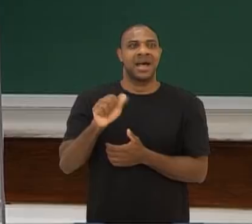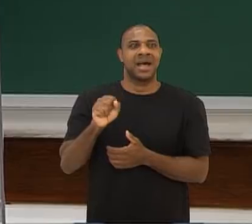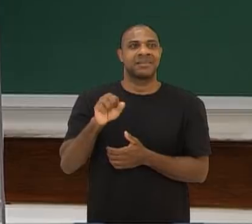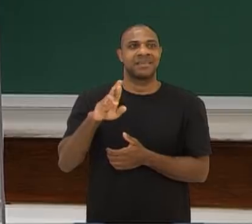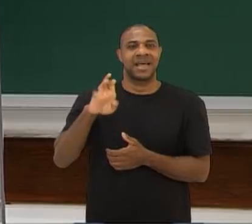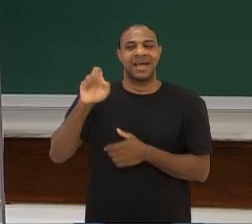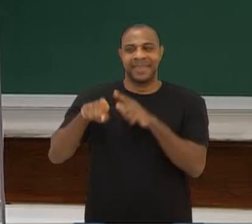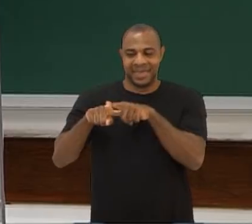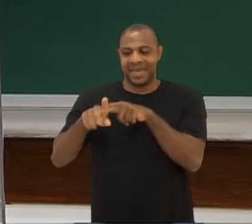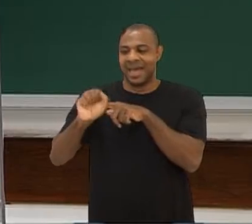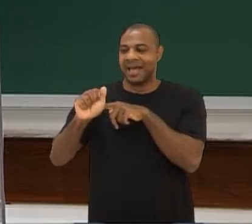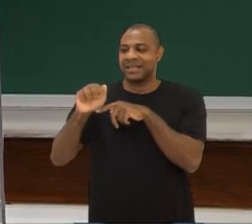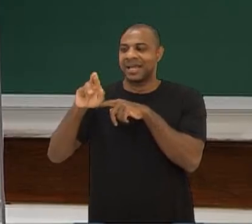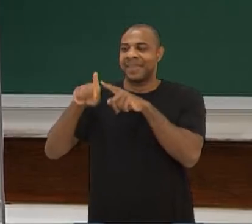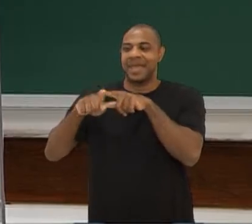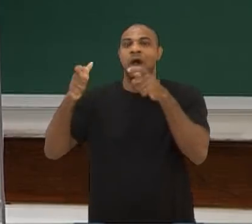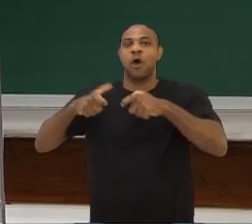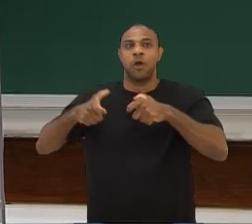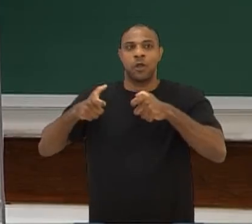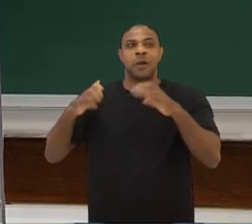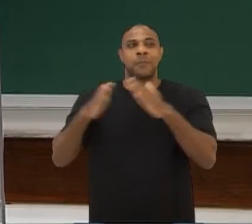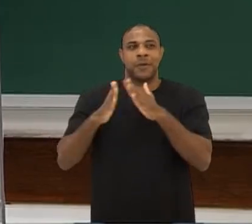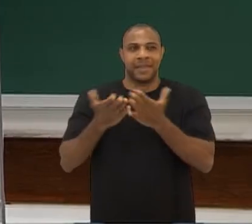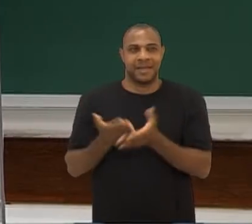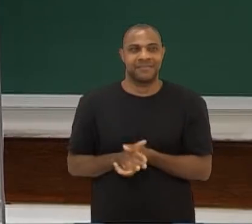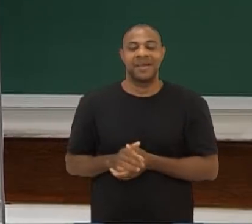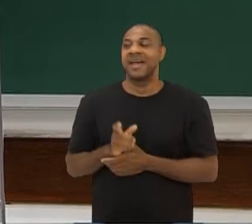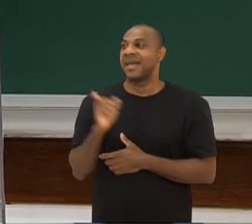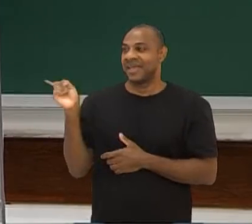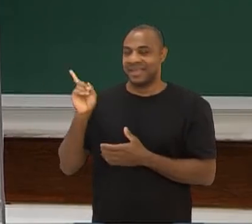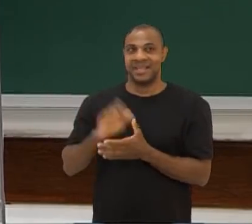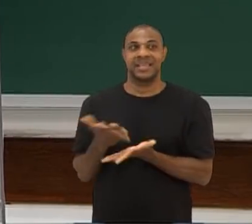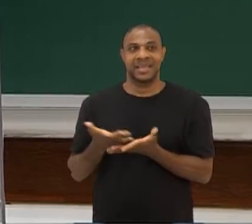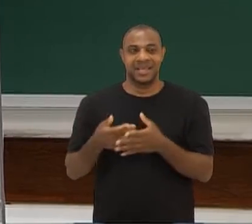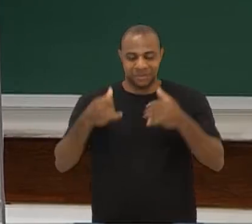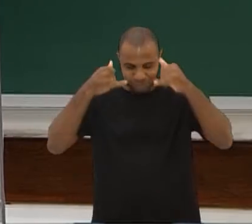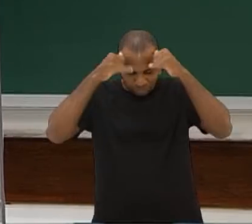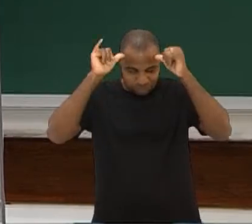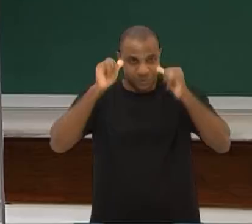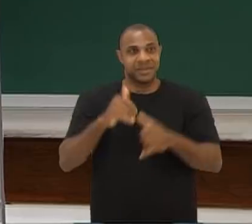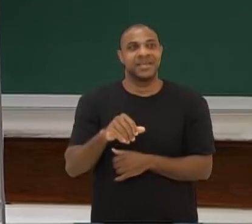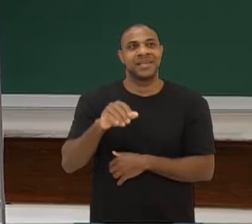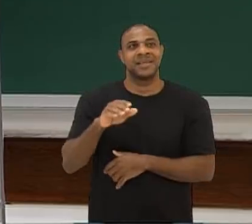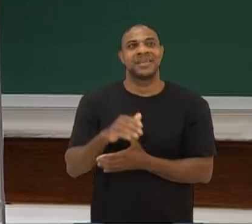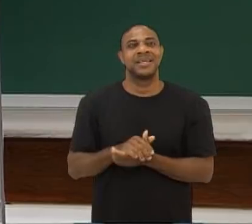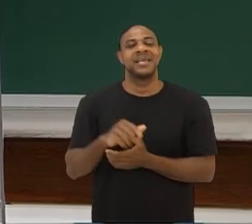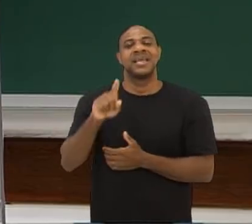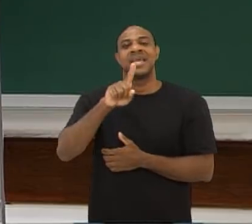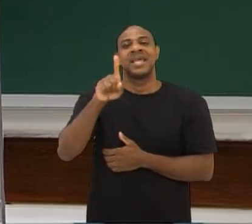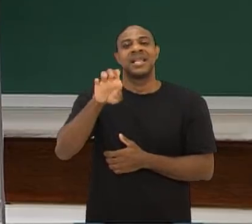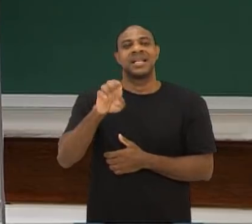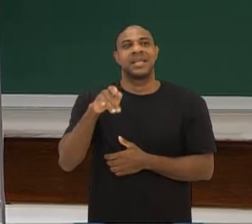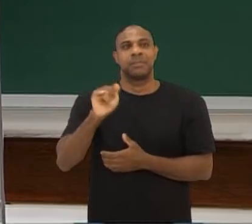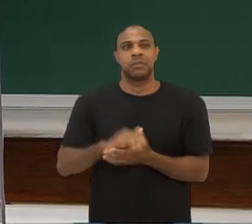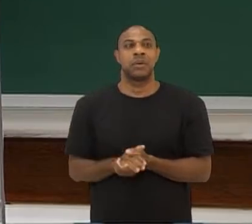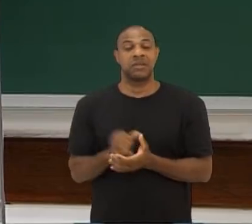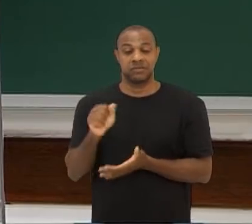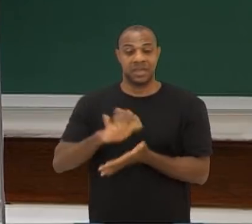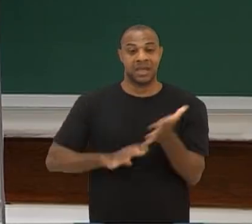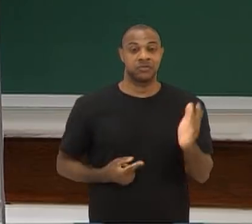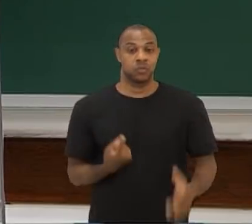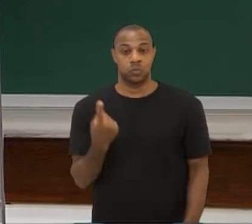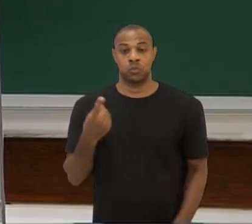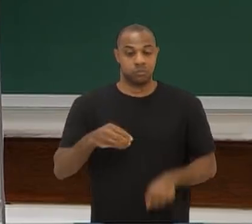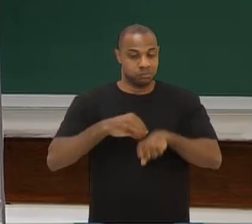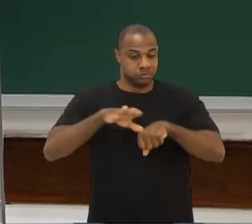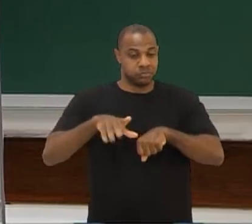isso Patativa do Açaré. Ele que é o autor do Boisebu e as formigas. Lembram disso? Atividade 1 para você.